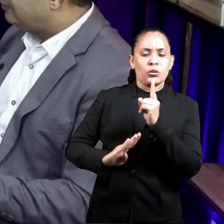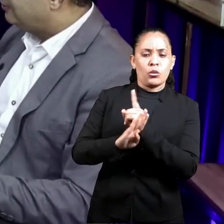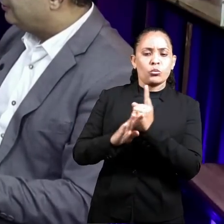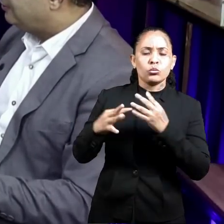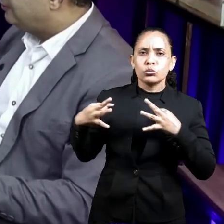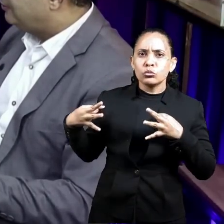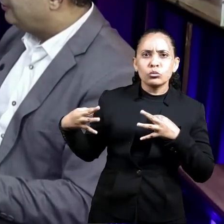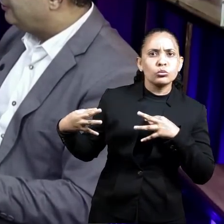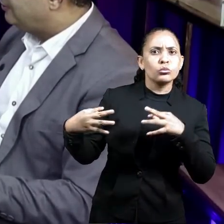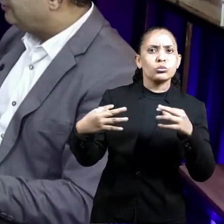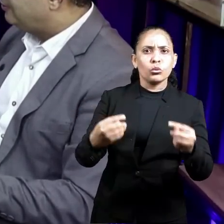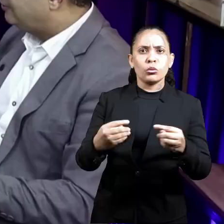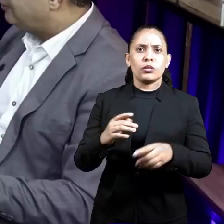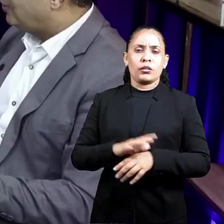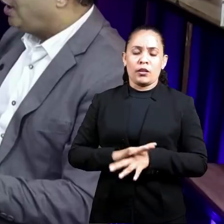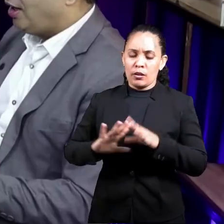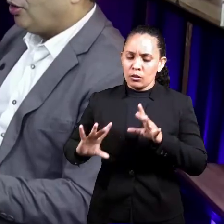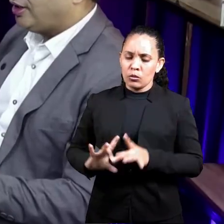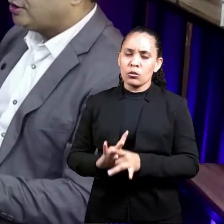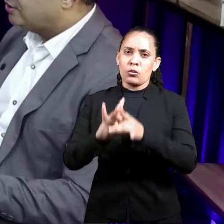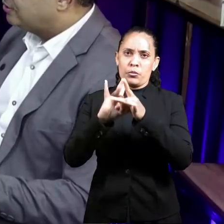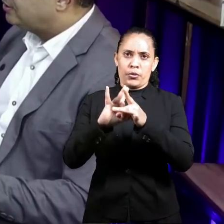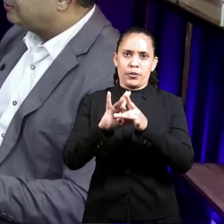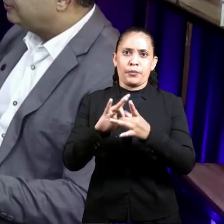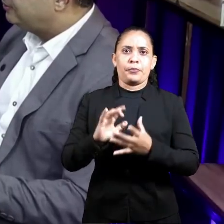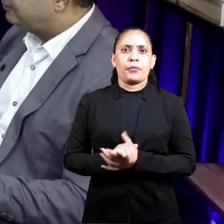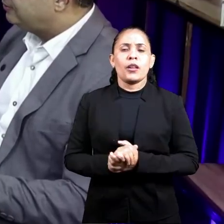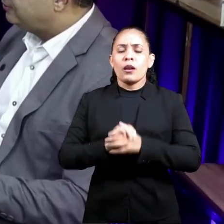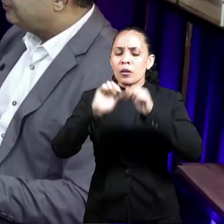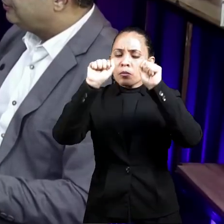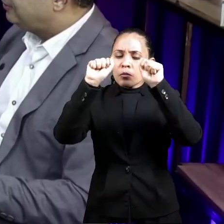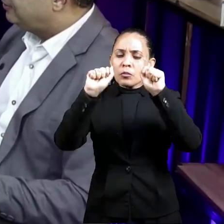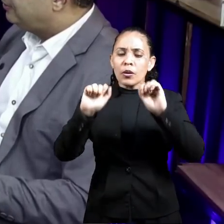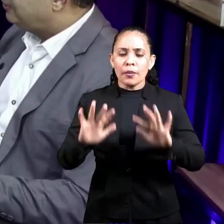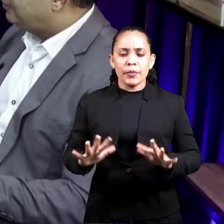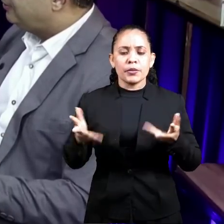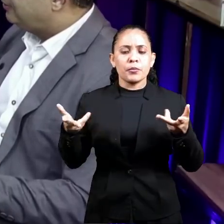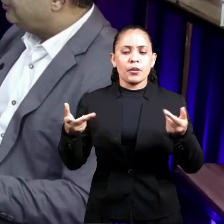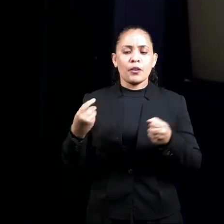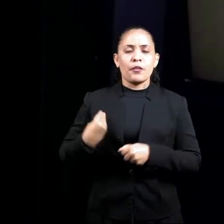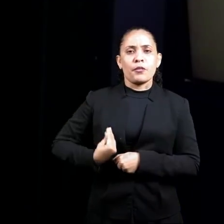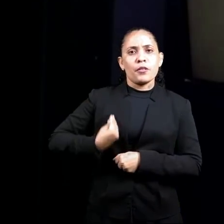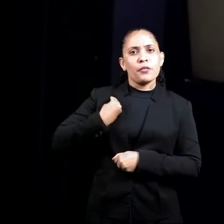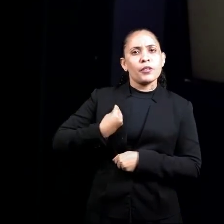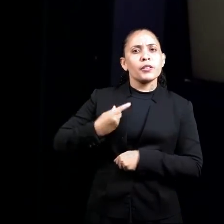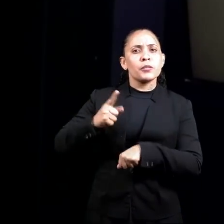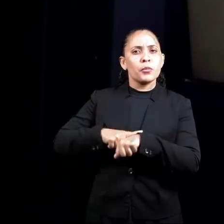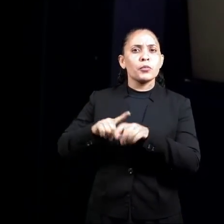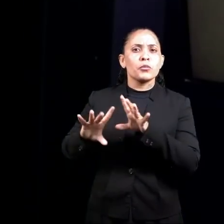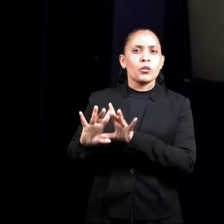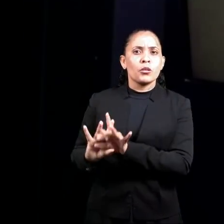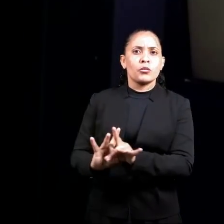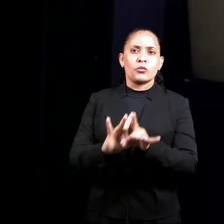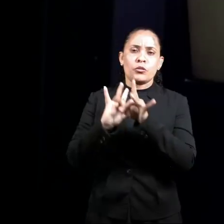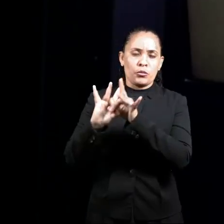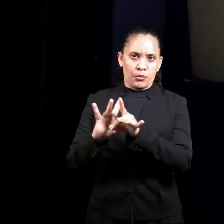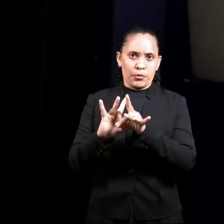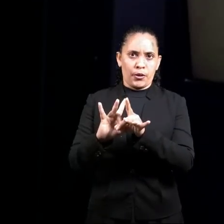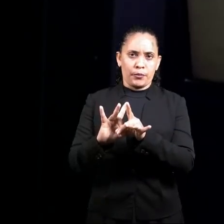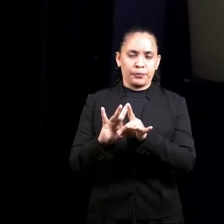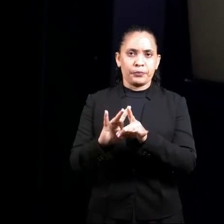todas as igrejas. É a unidade do Espírito. Glória a Então, Jesus. isso é uma bênção muito grande, viver nesse ambiente de comunhão aí, de pão e vinho,